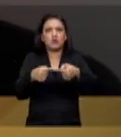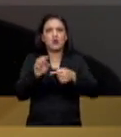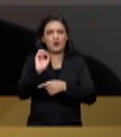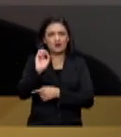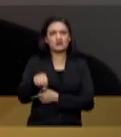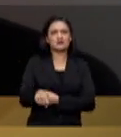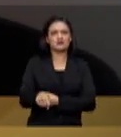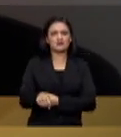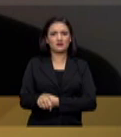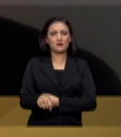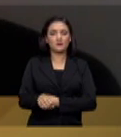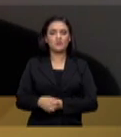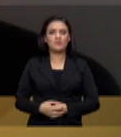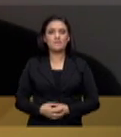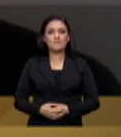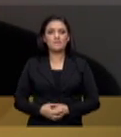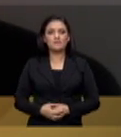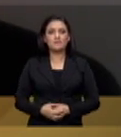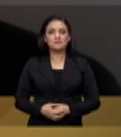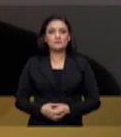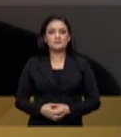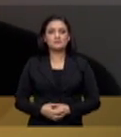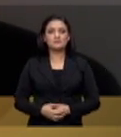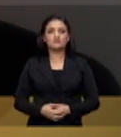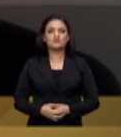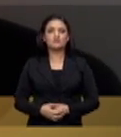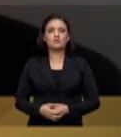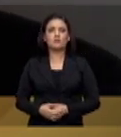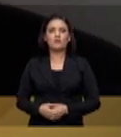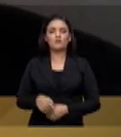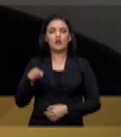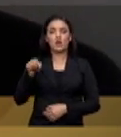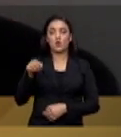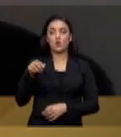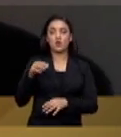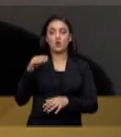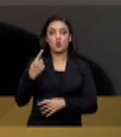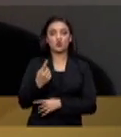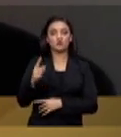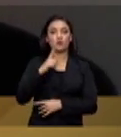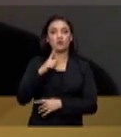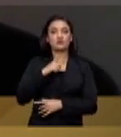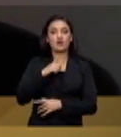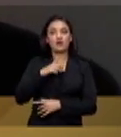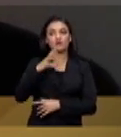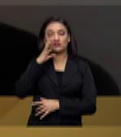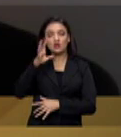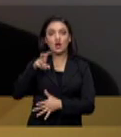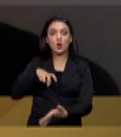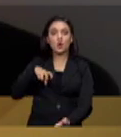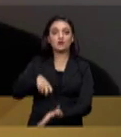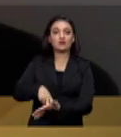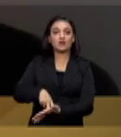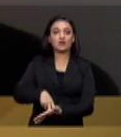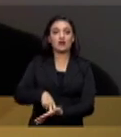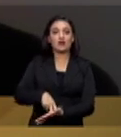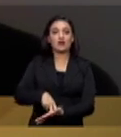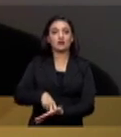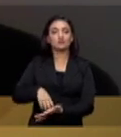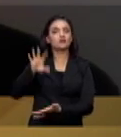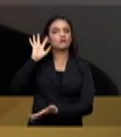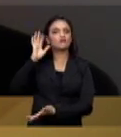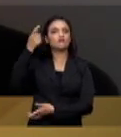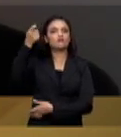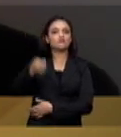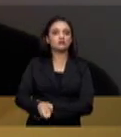508-337605, na qual foram condenados, nos autos da qual foram condenados, por sentença